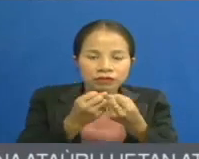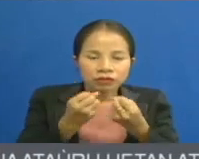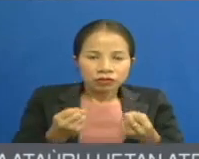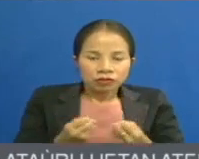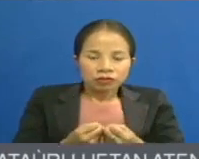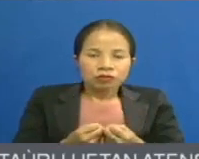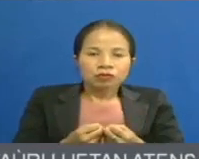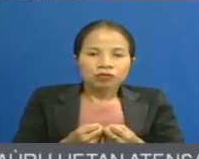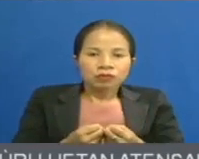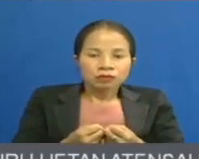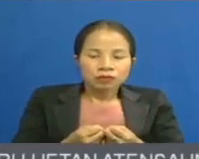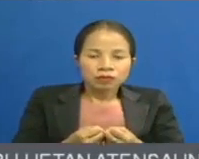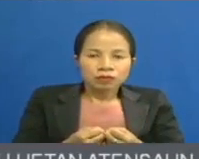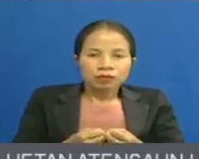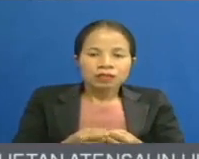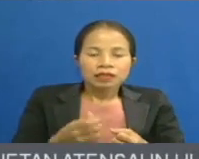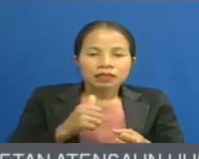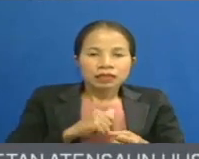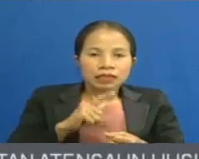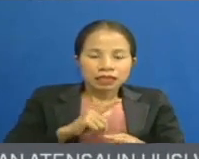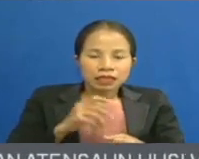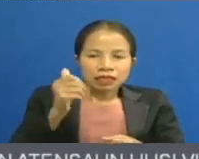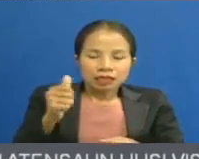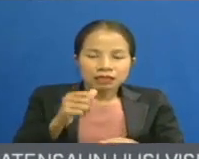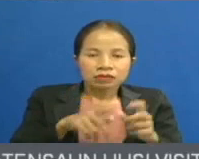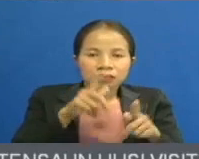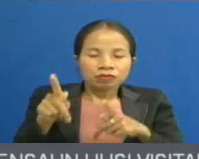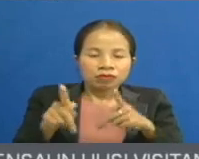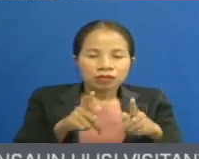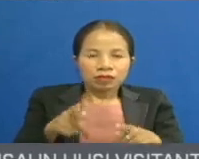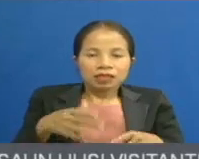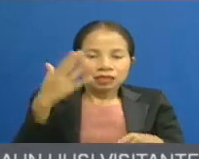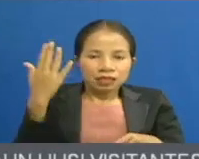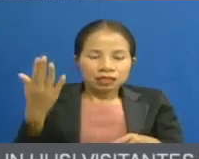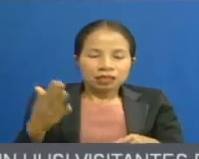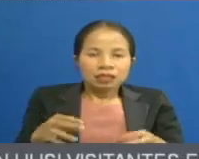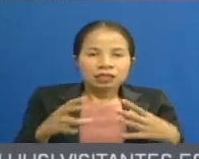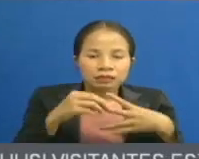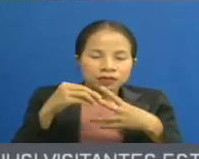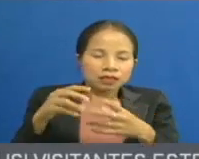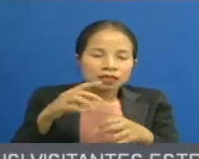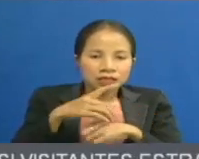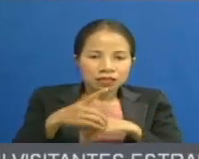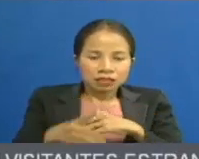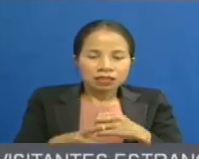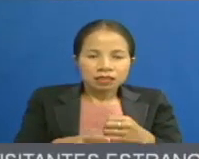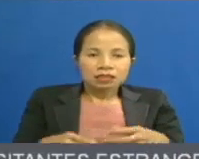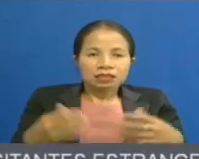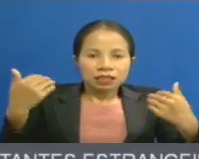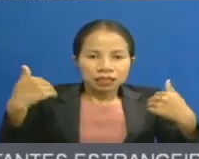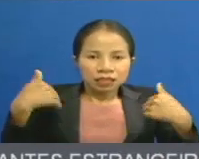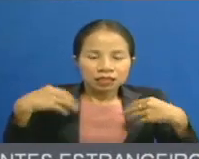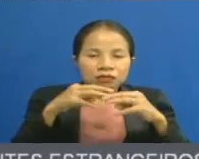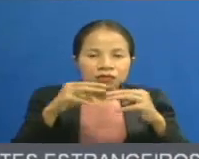nomas comunidade casanian. E lili foca ali o bairro, desastres naturais, na bemaca moço e a